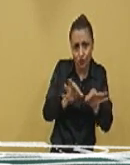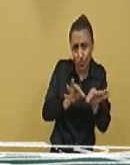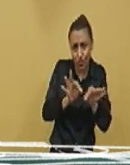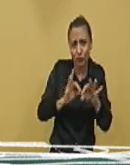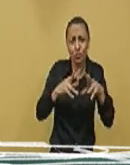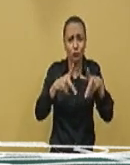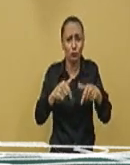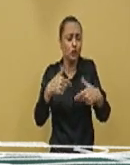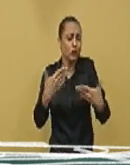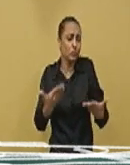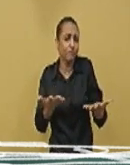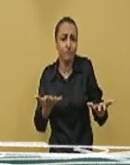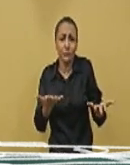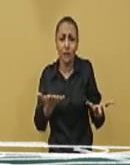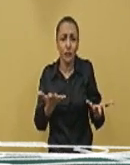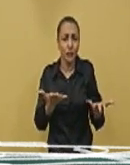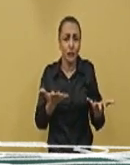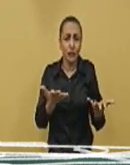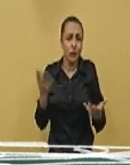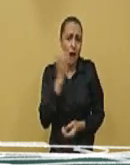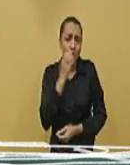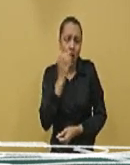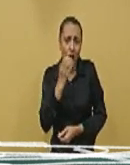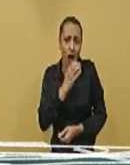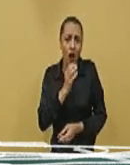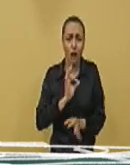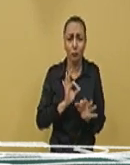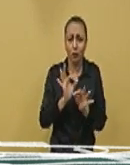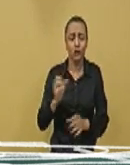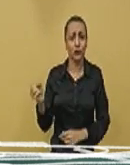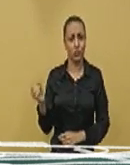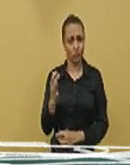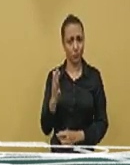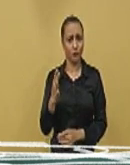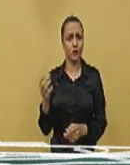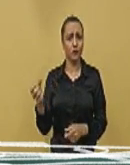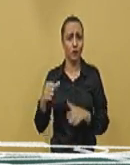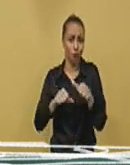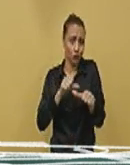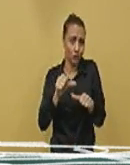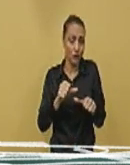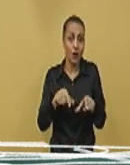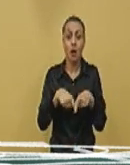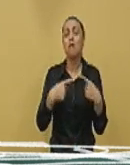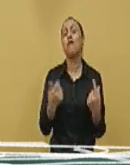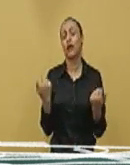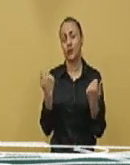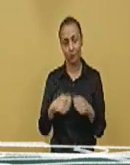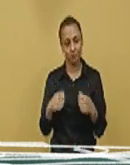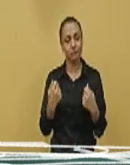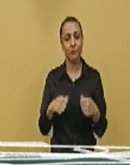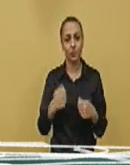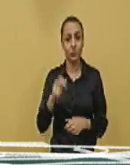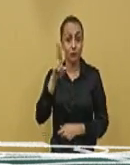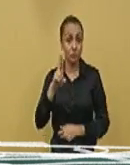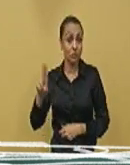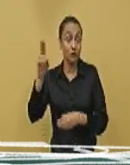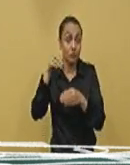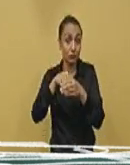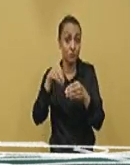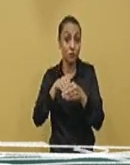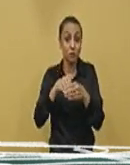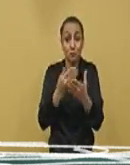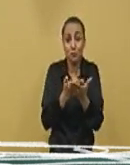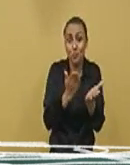assim, mais rápido na modernização. Mas isso é muito necessário, né? A universidade ela